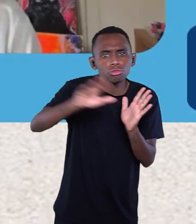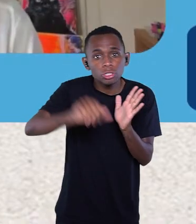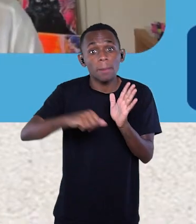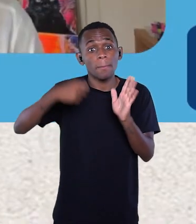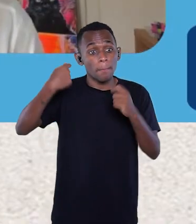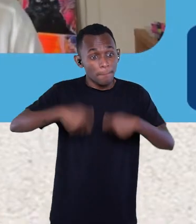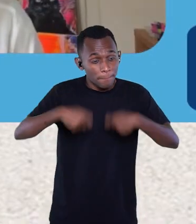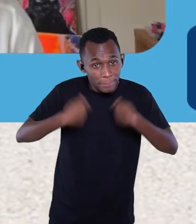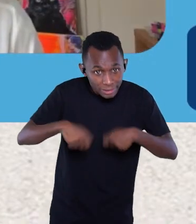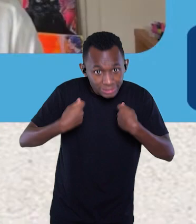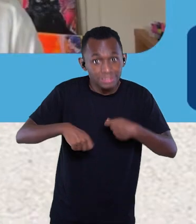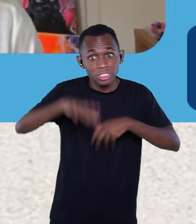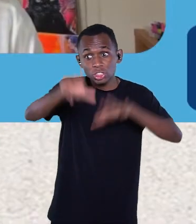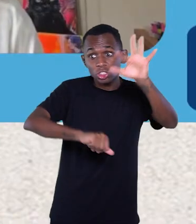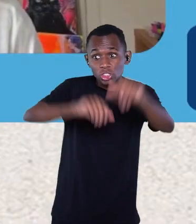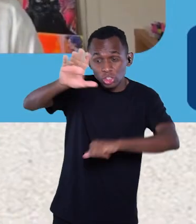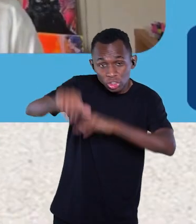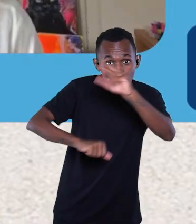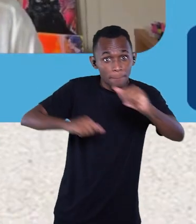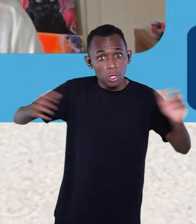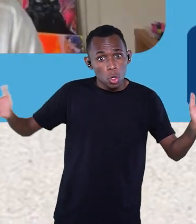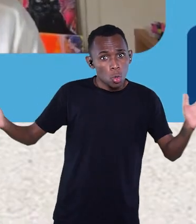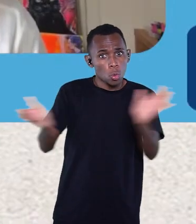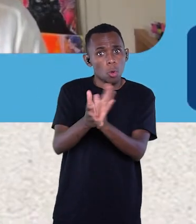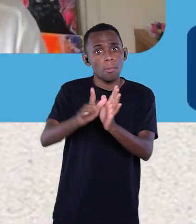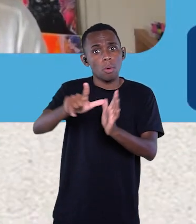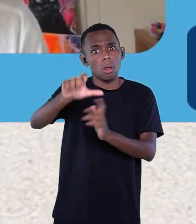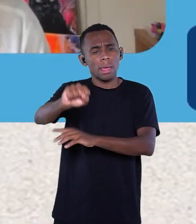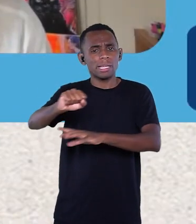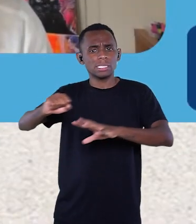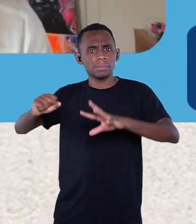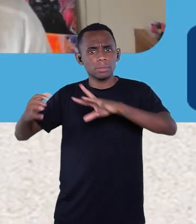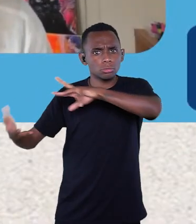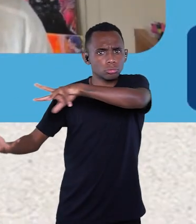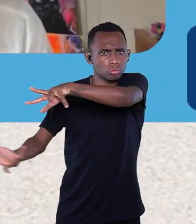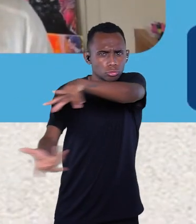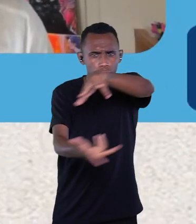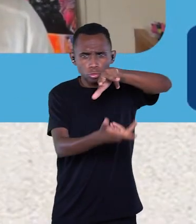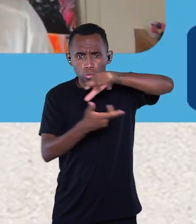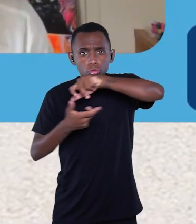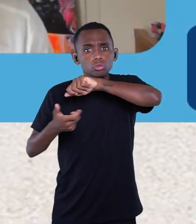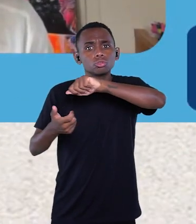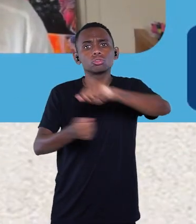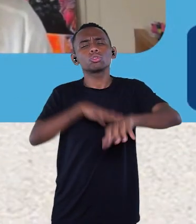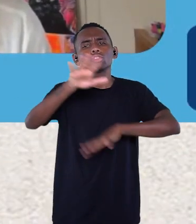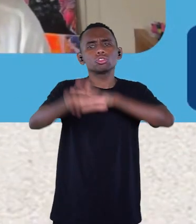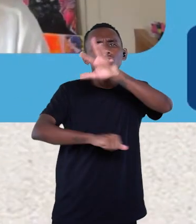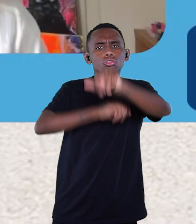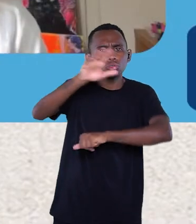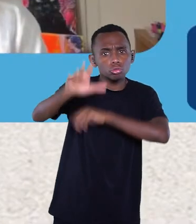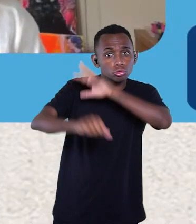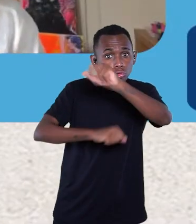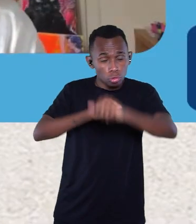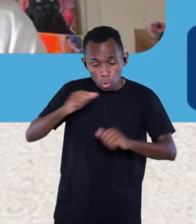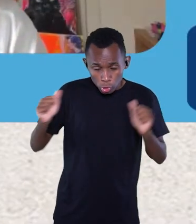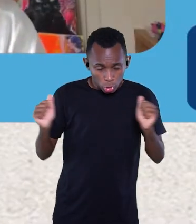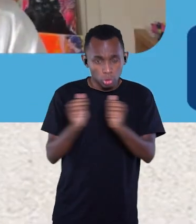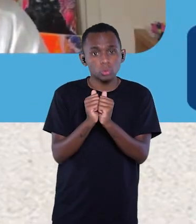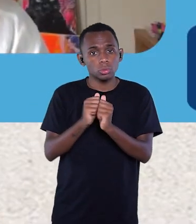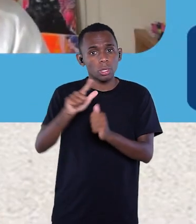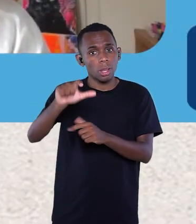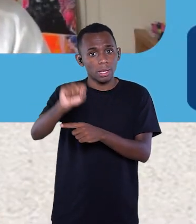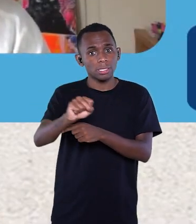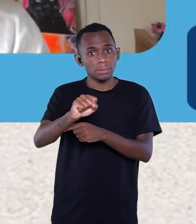É necessário essa convocação, univos, né? Tríbades, safis, sapatonas do mundo,